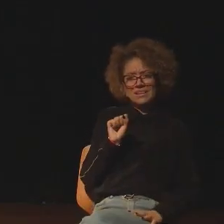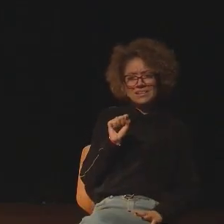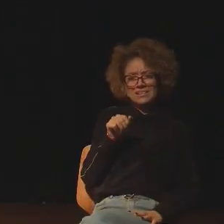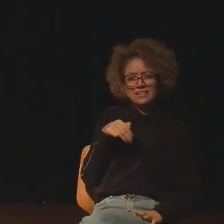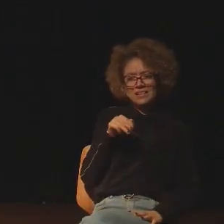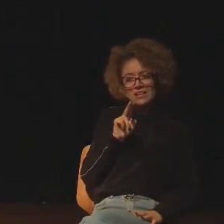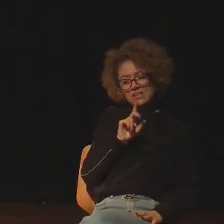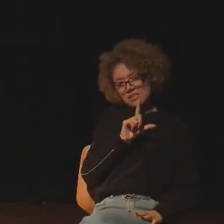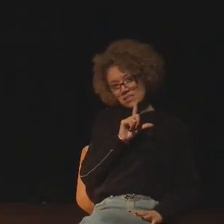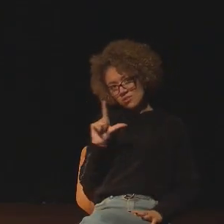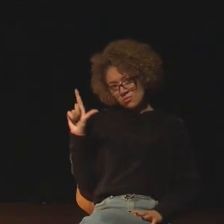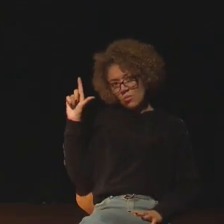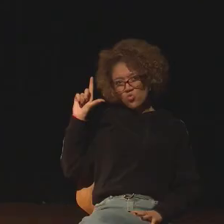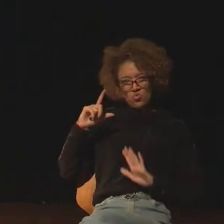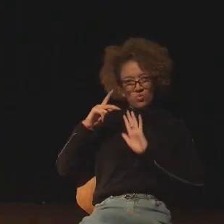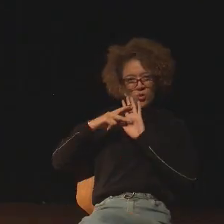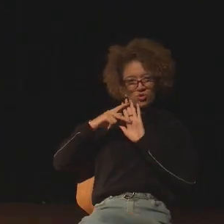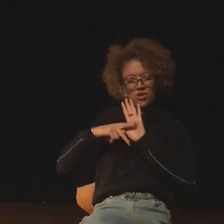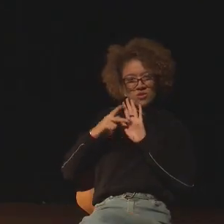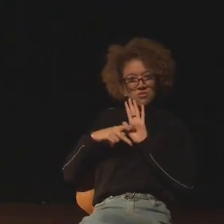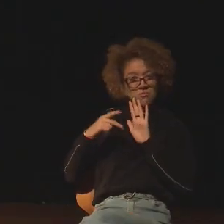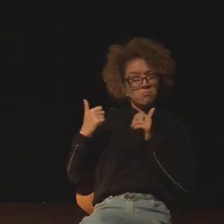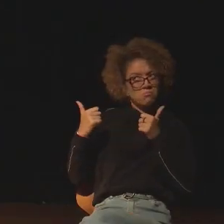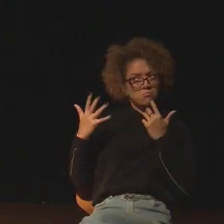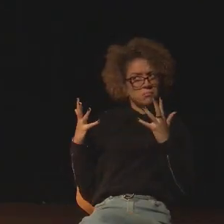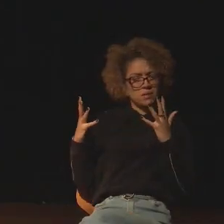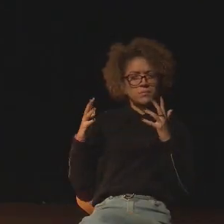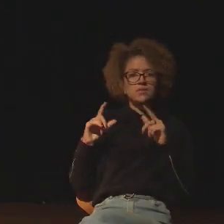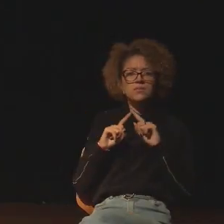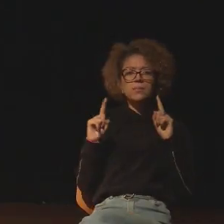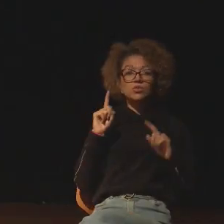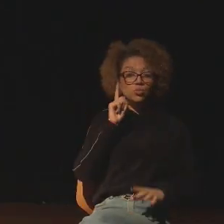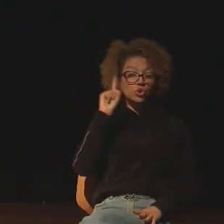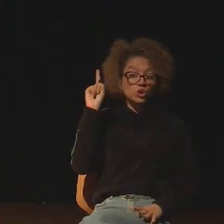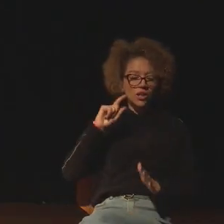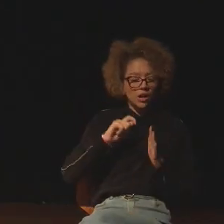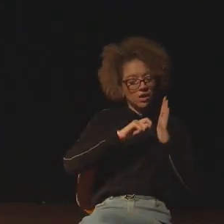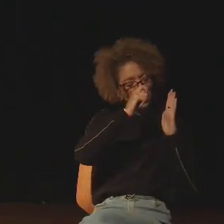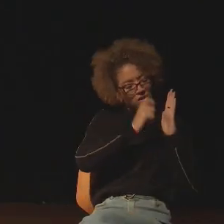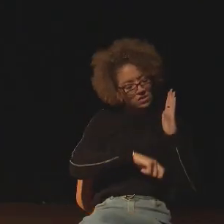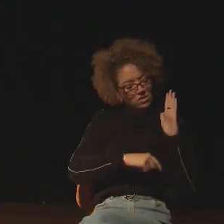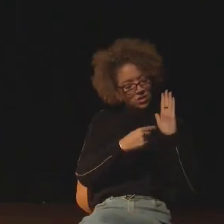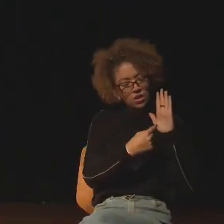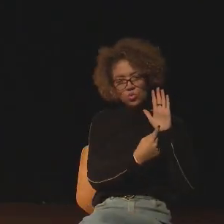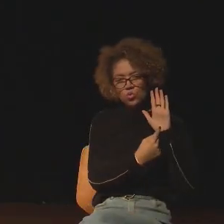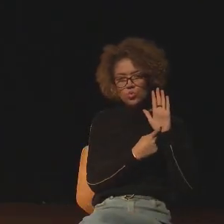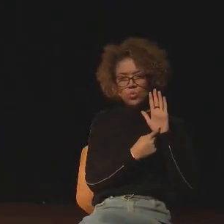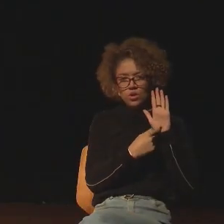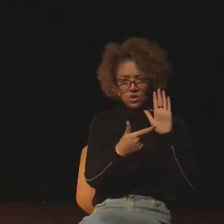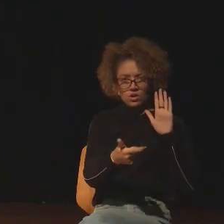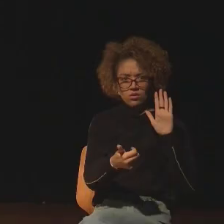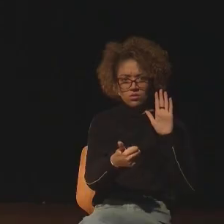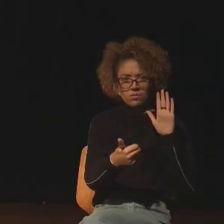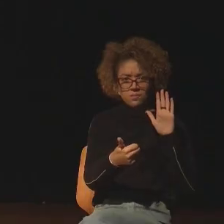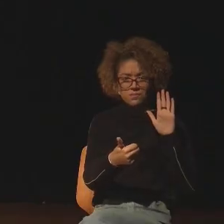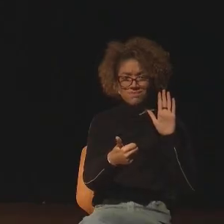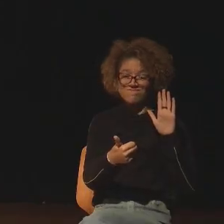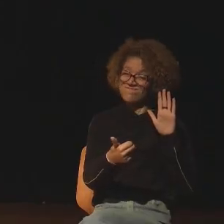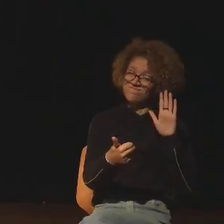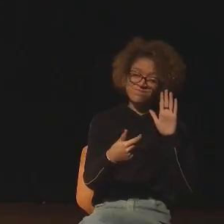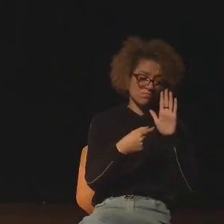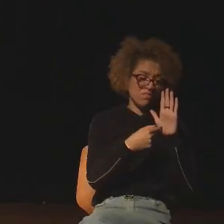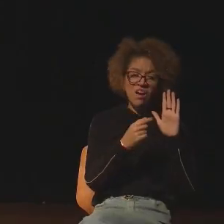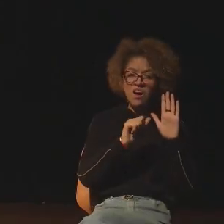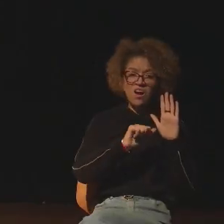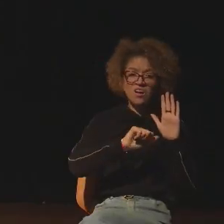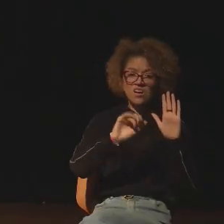esse processo de audiência pública no dia de assinatura de um acordo de cooperação, ele deixa claro que